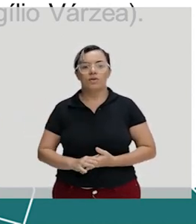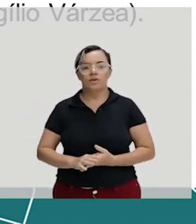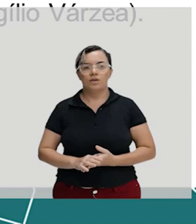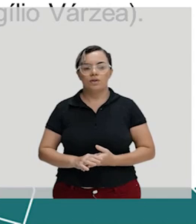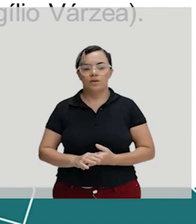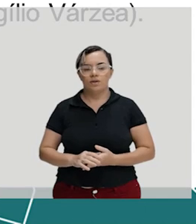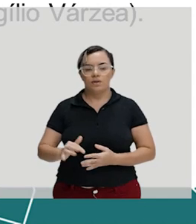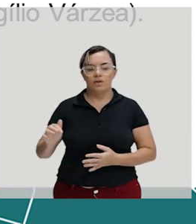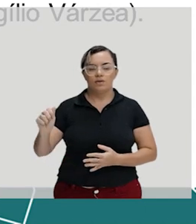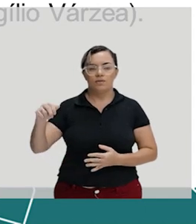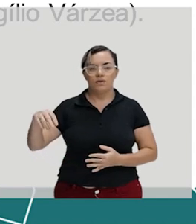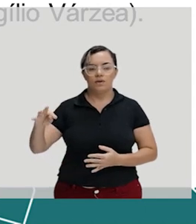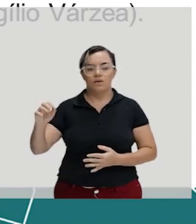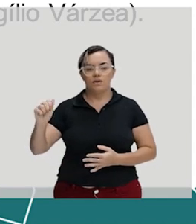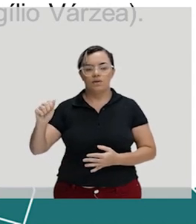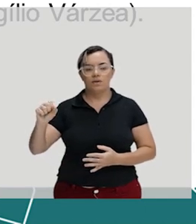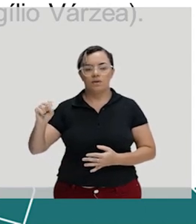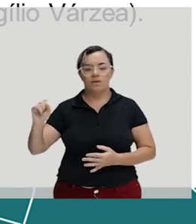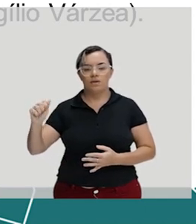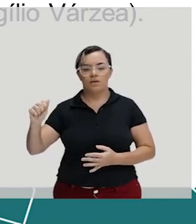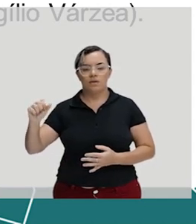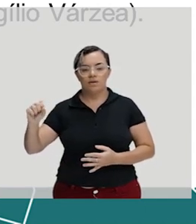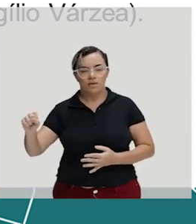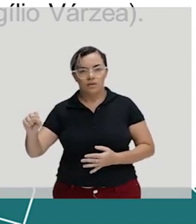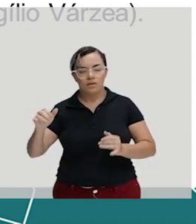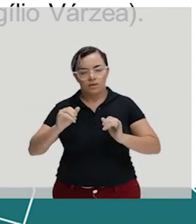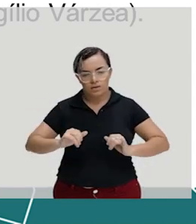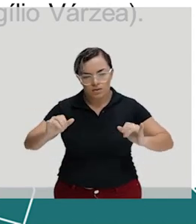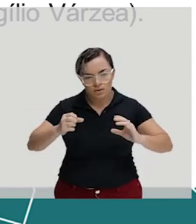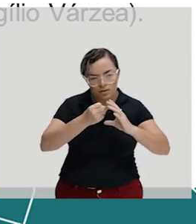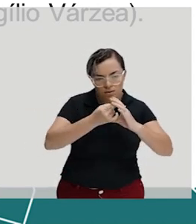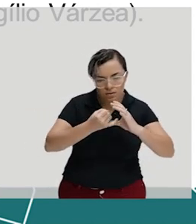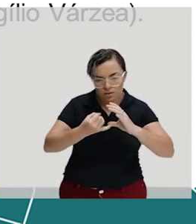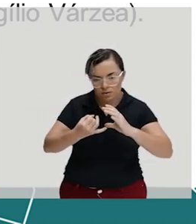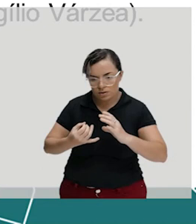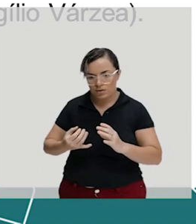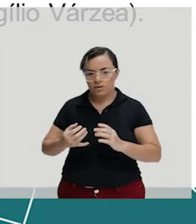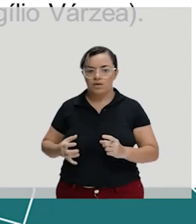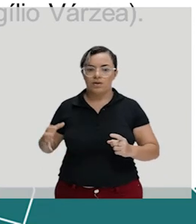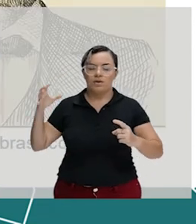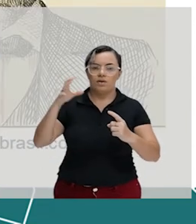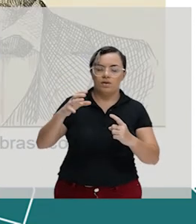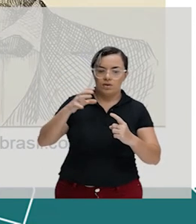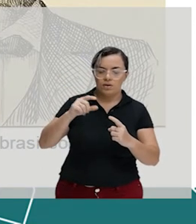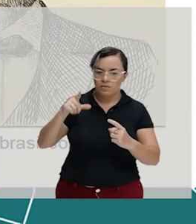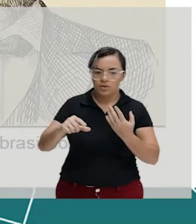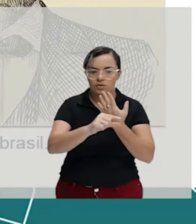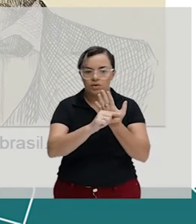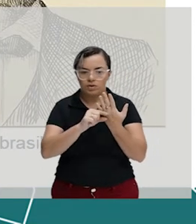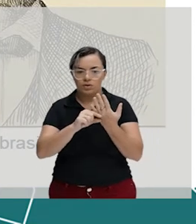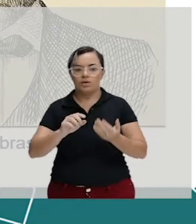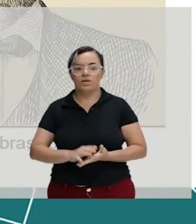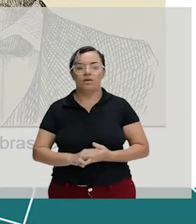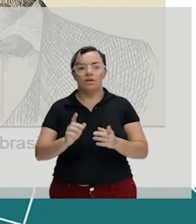a principal característica principal contribuição do Cruz e Souza a gente tem aí do Afonso